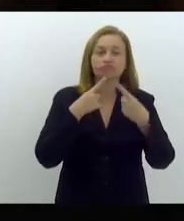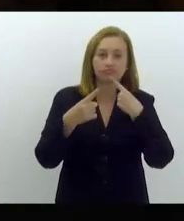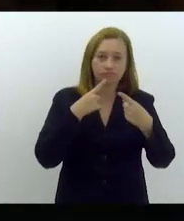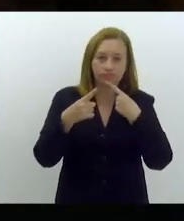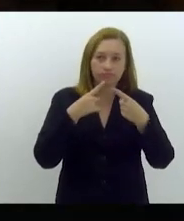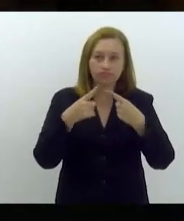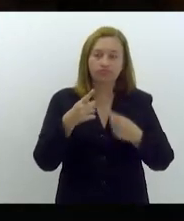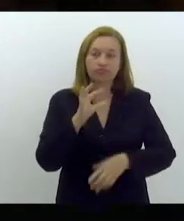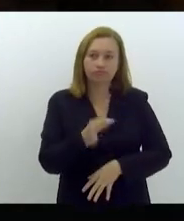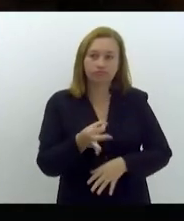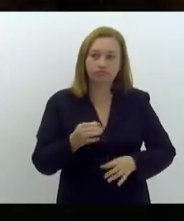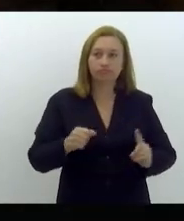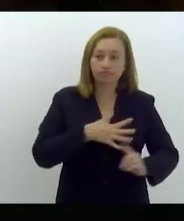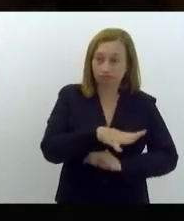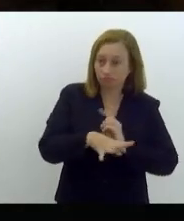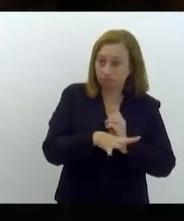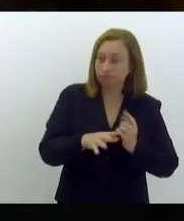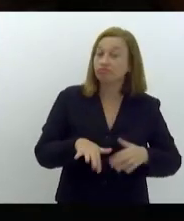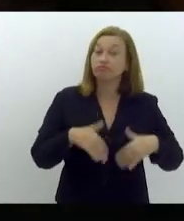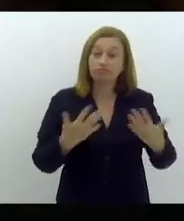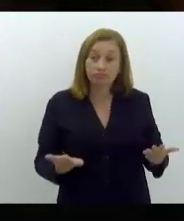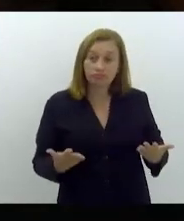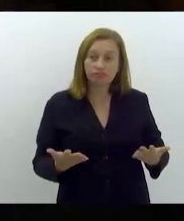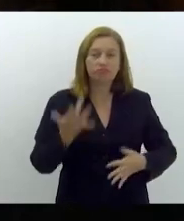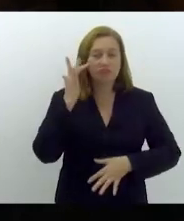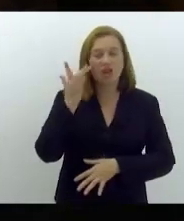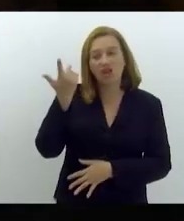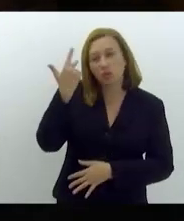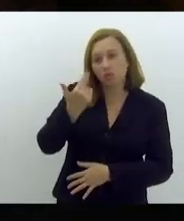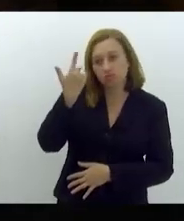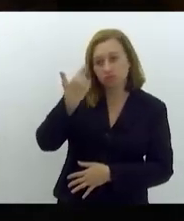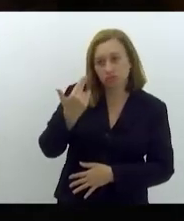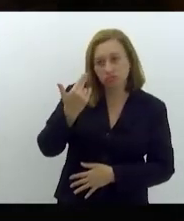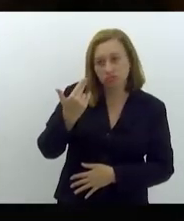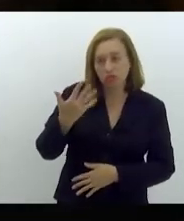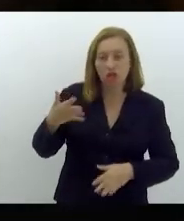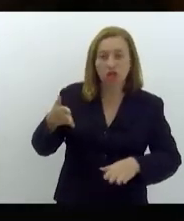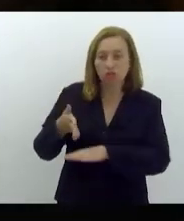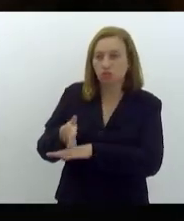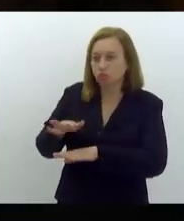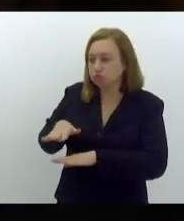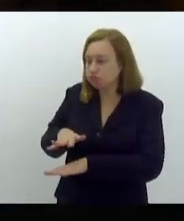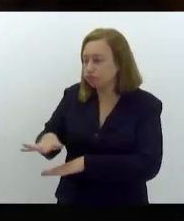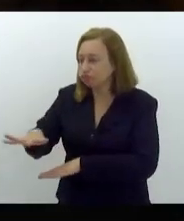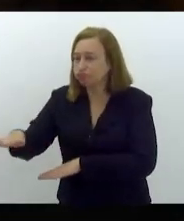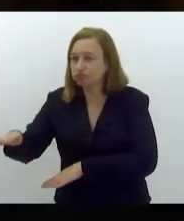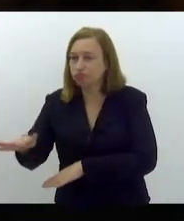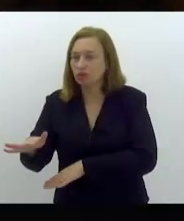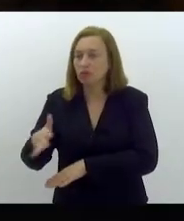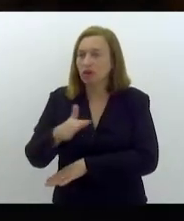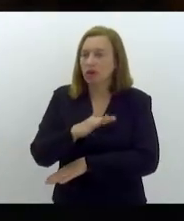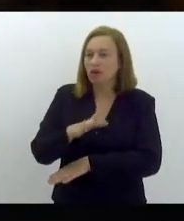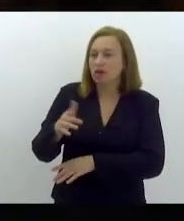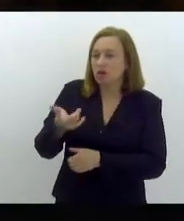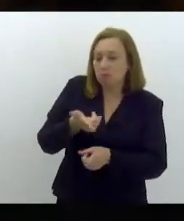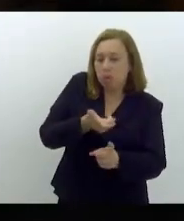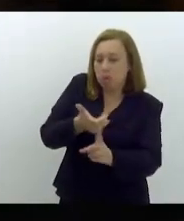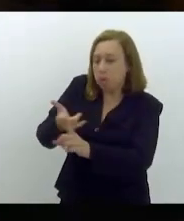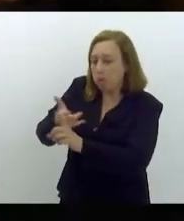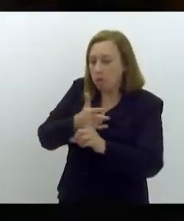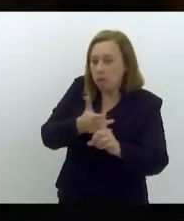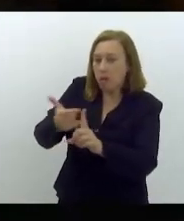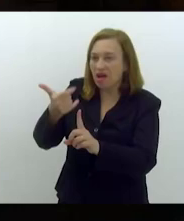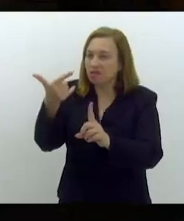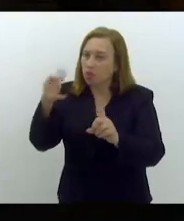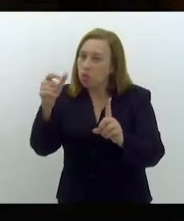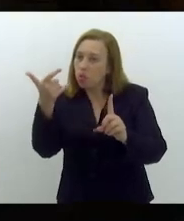de maneira concreta com a sociedade então se a gente acha natural entrar numa favela matar 10 mas matar 20 matar 25 matar